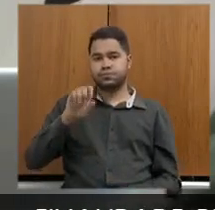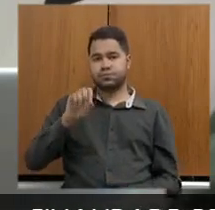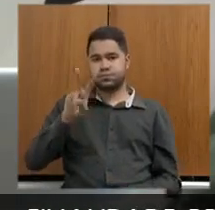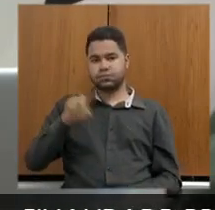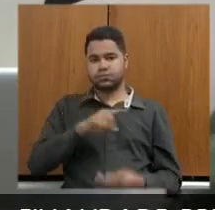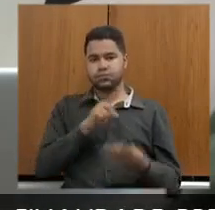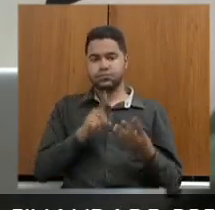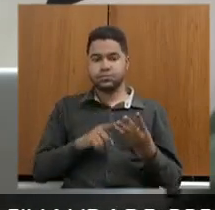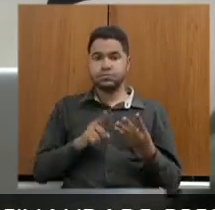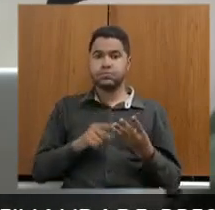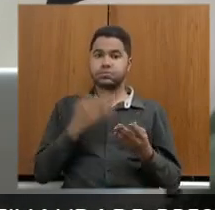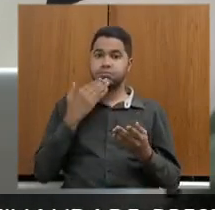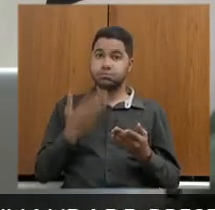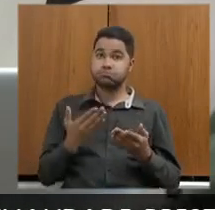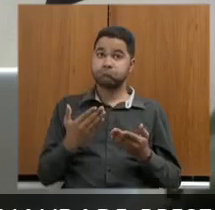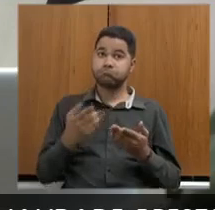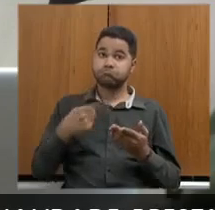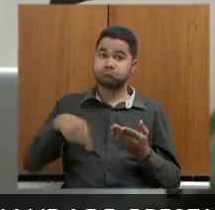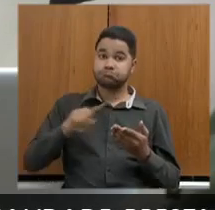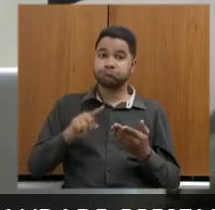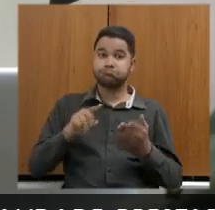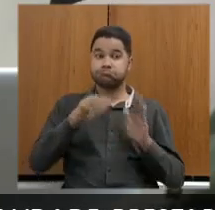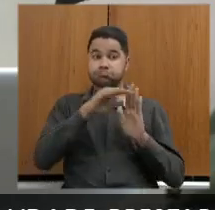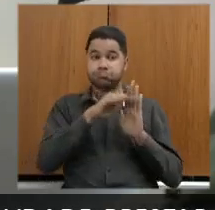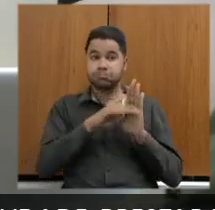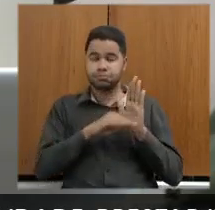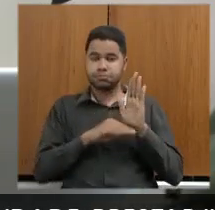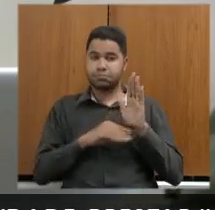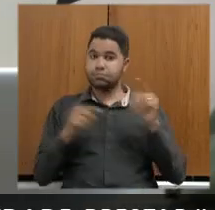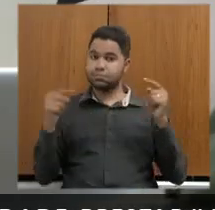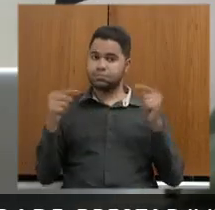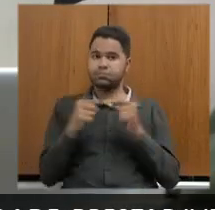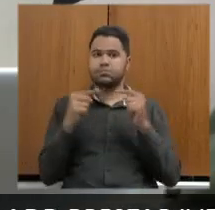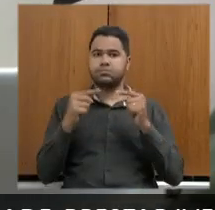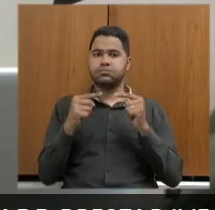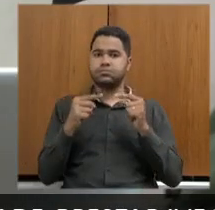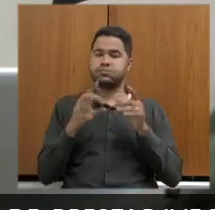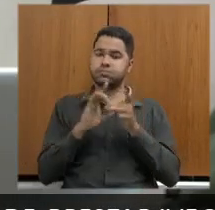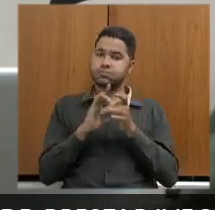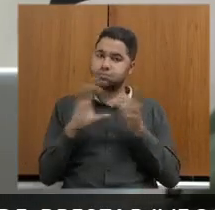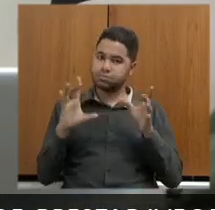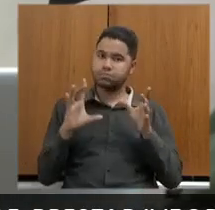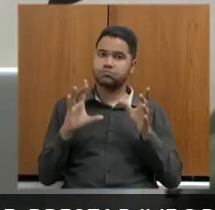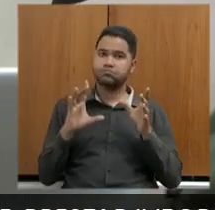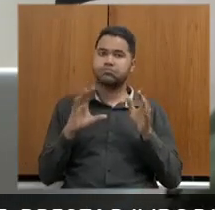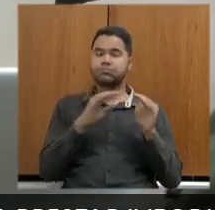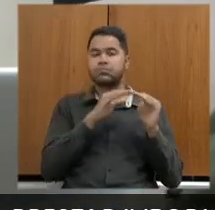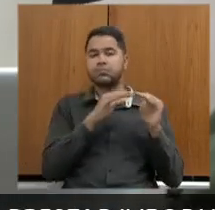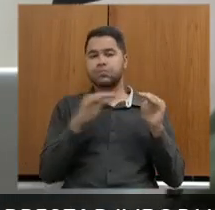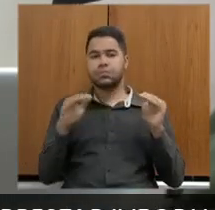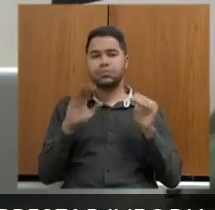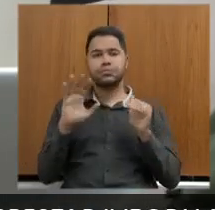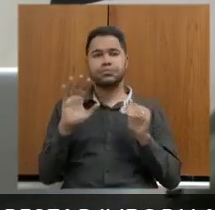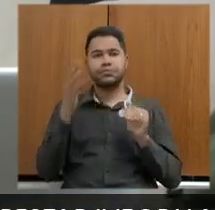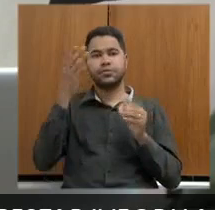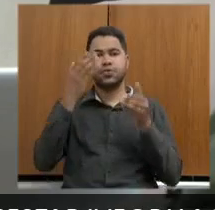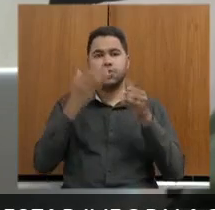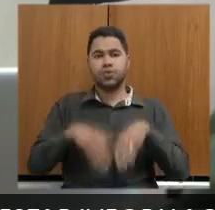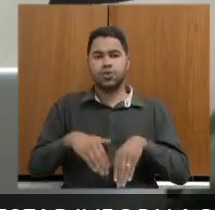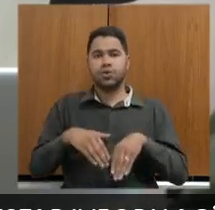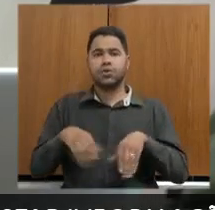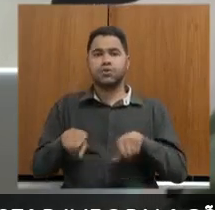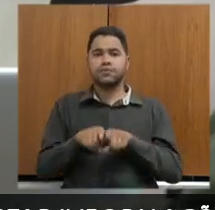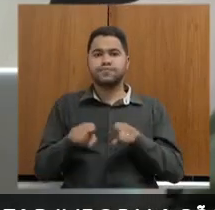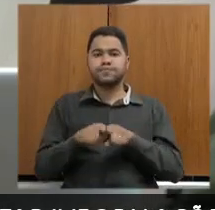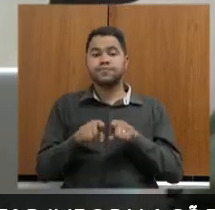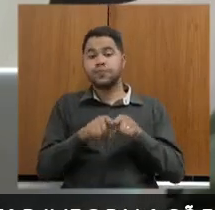a Secretaria Geral do Estado pedir providências para adoção das medidas cabíveis no sentido de autorizar de forma perene a realização de concursos porque